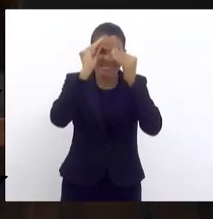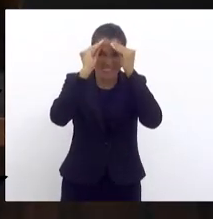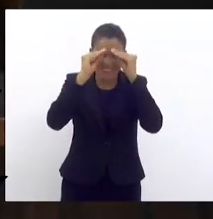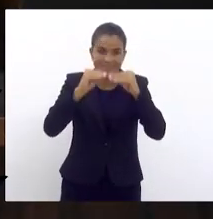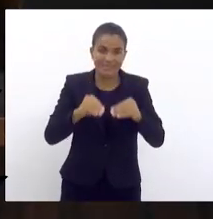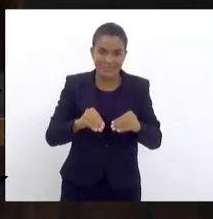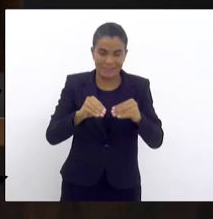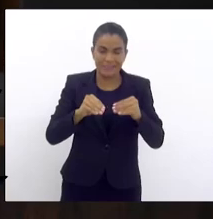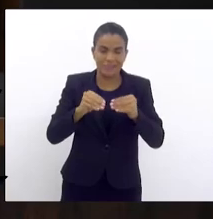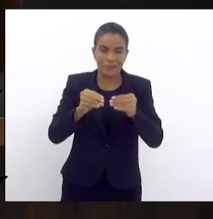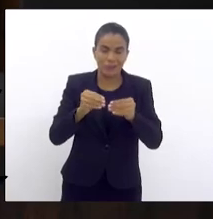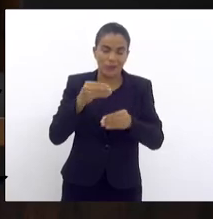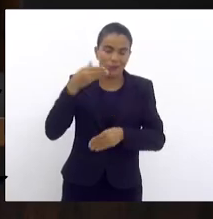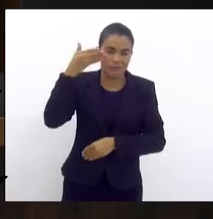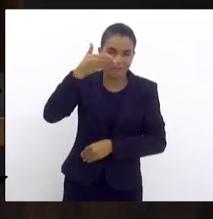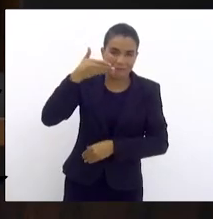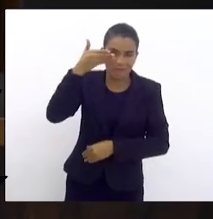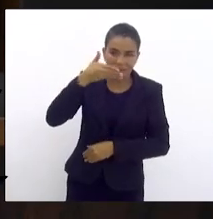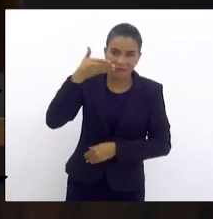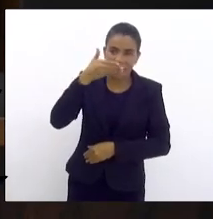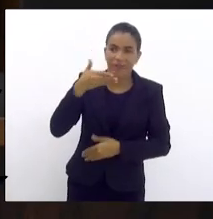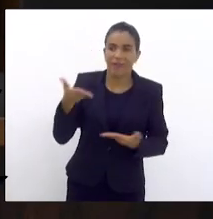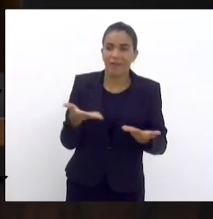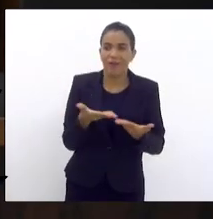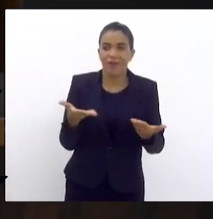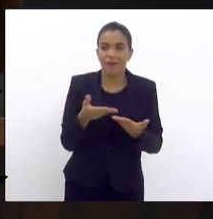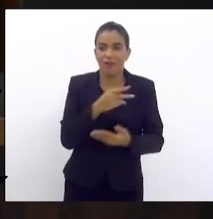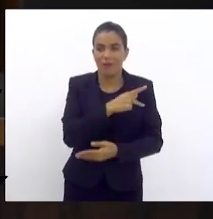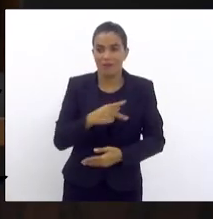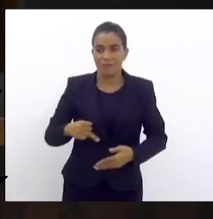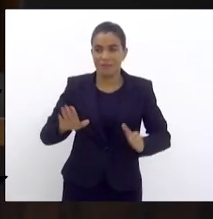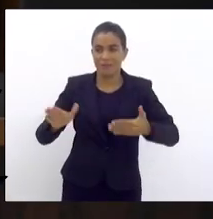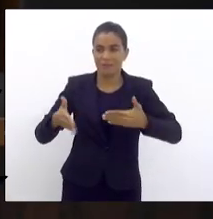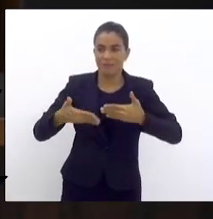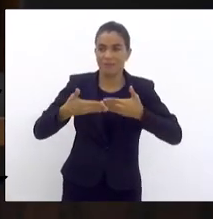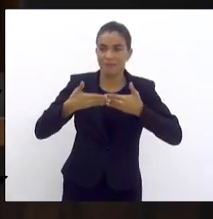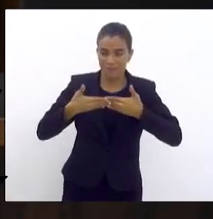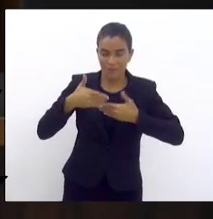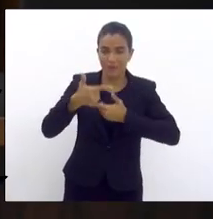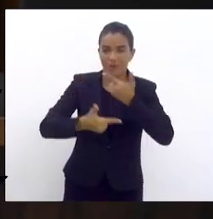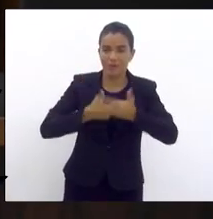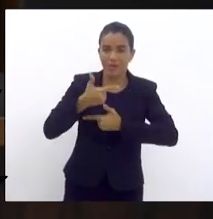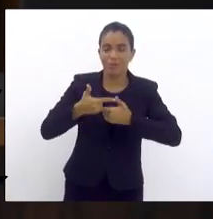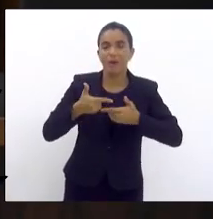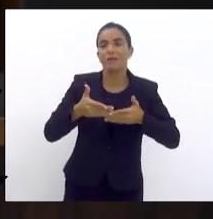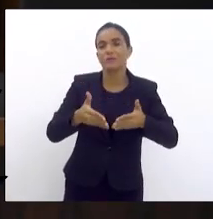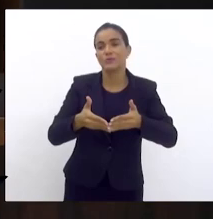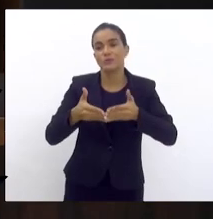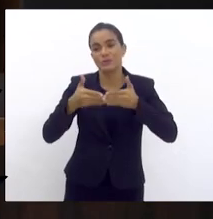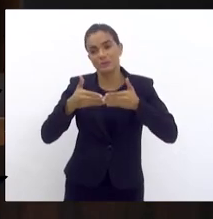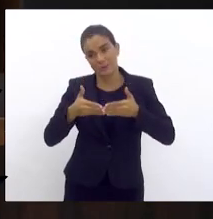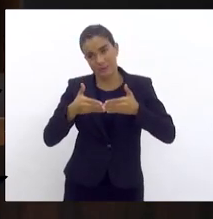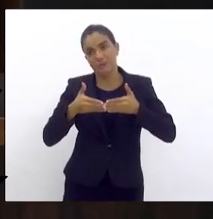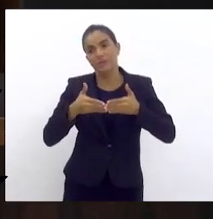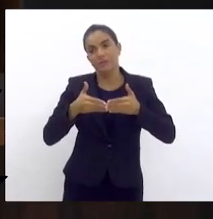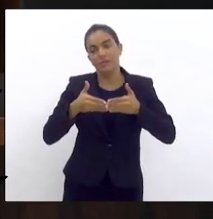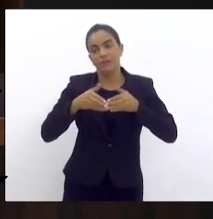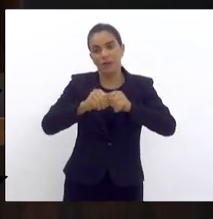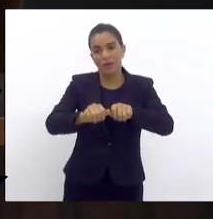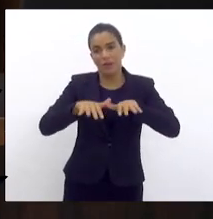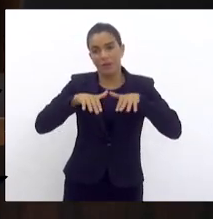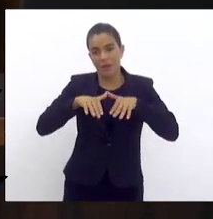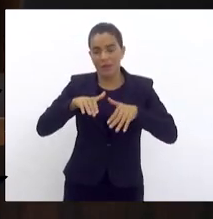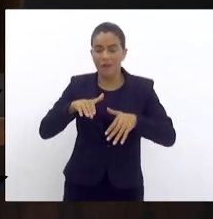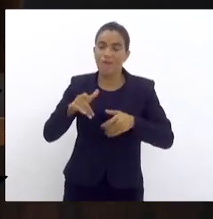no expediente Inicial então a presidência encerra os trabalhos suspendendo a sessão para